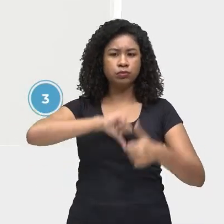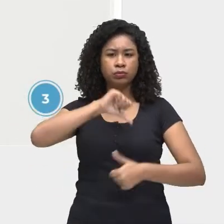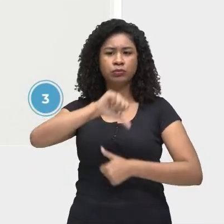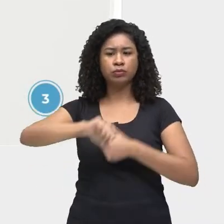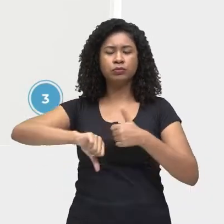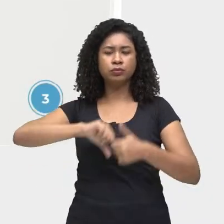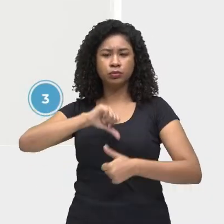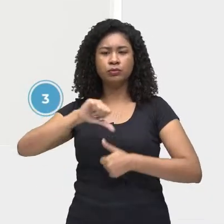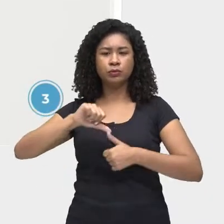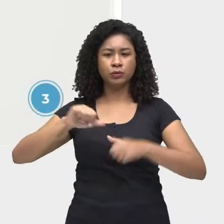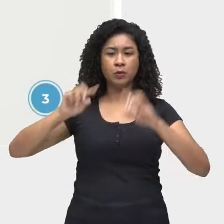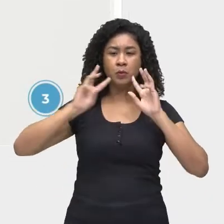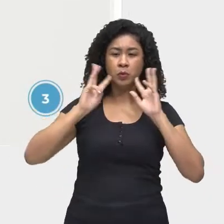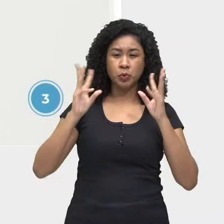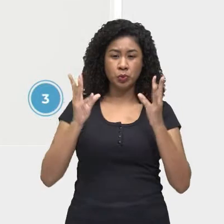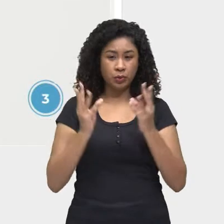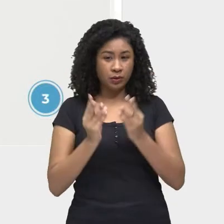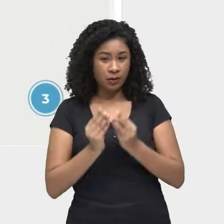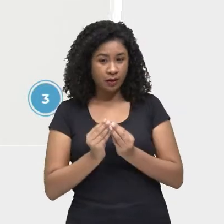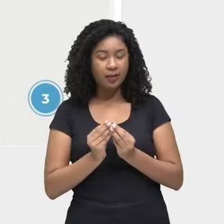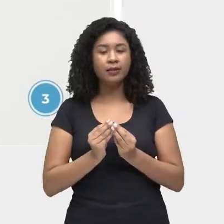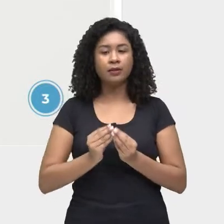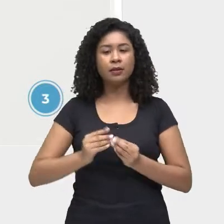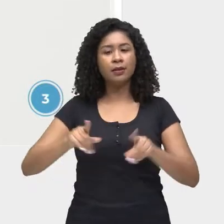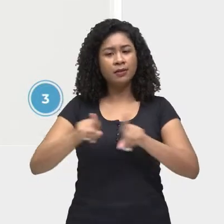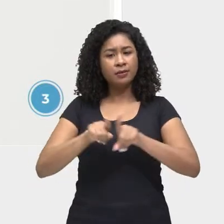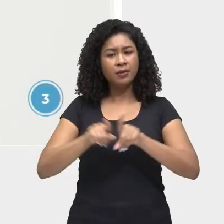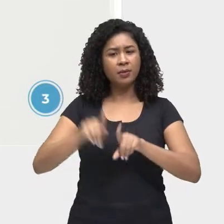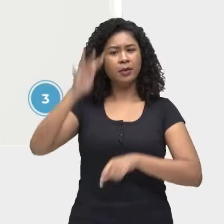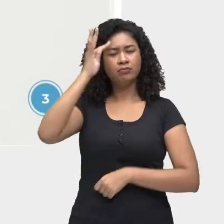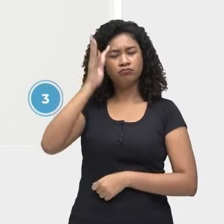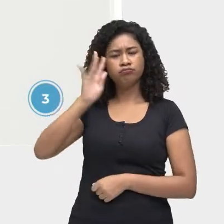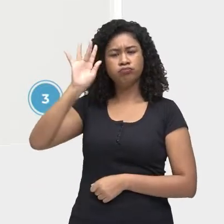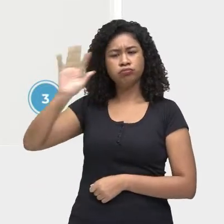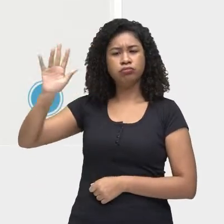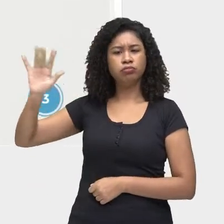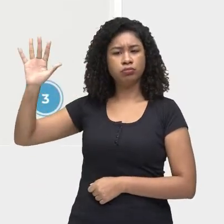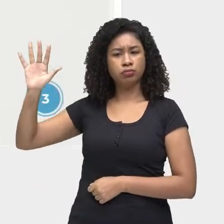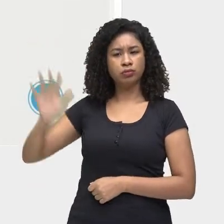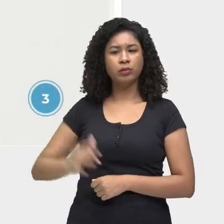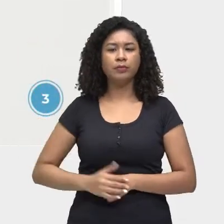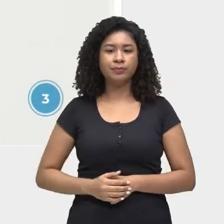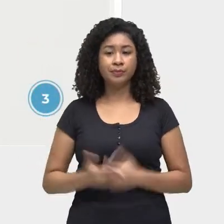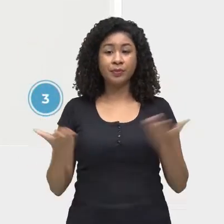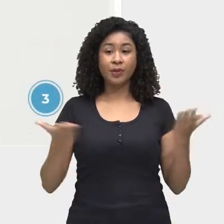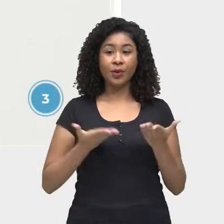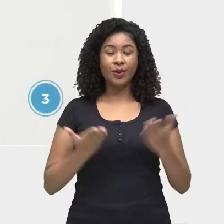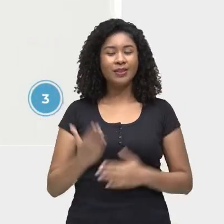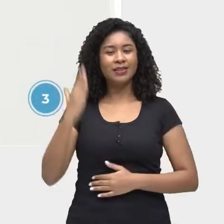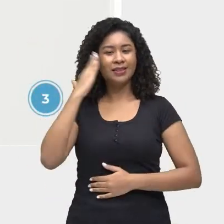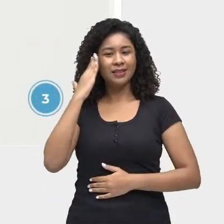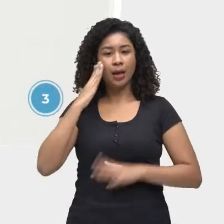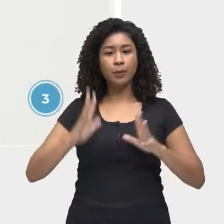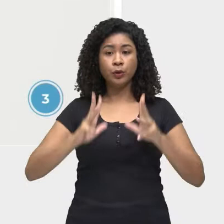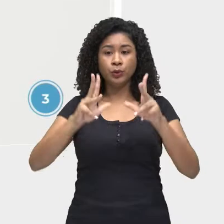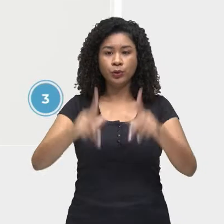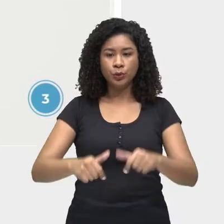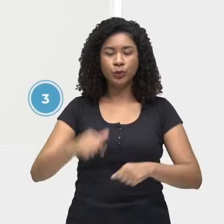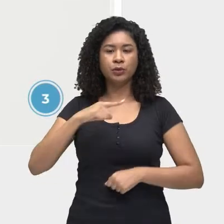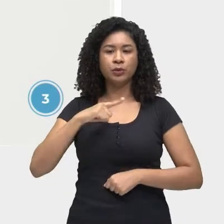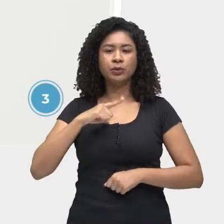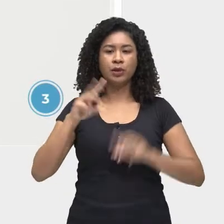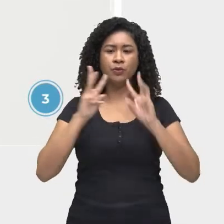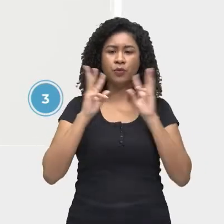e suas teorias correspondentes. Hoje a gente sabe que tudo aquilo que tem massa e ocupa um lugar no espaço é chamado